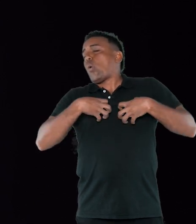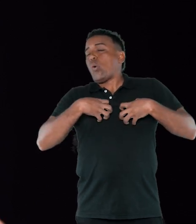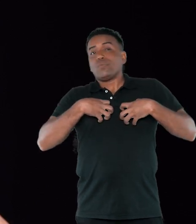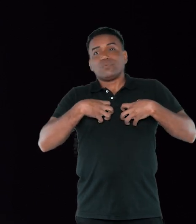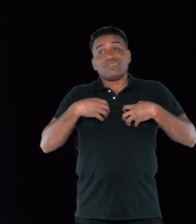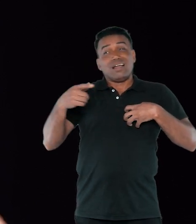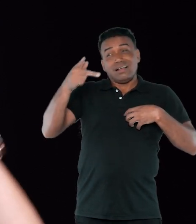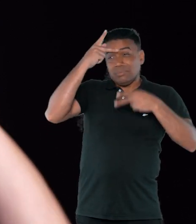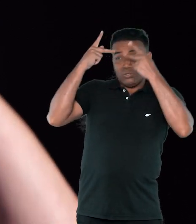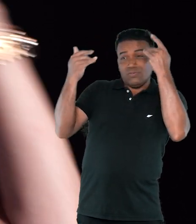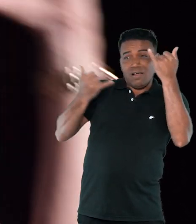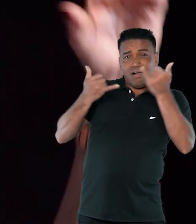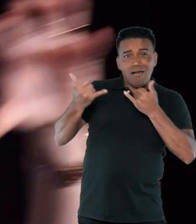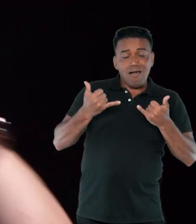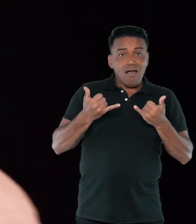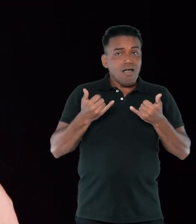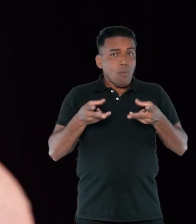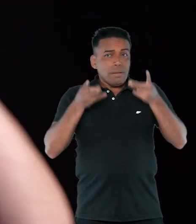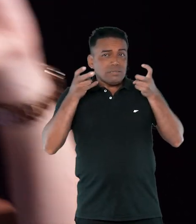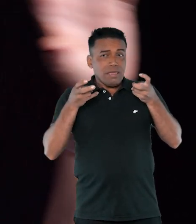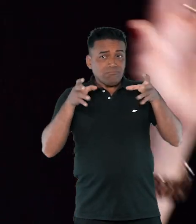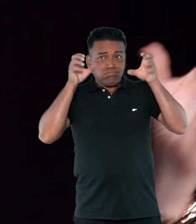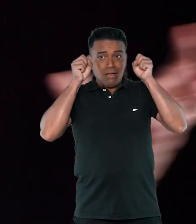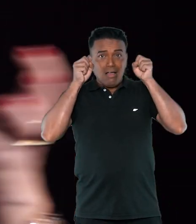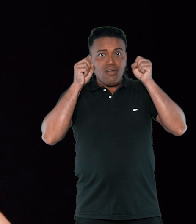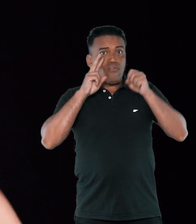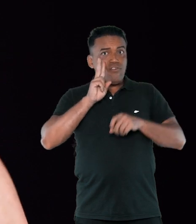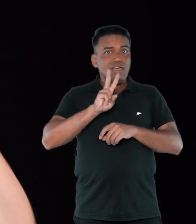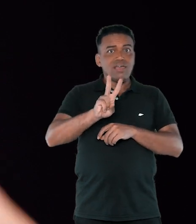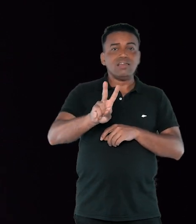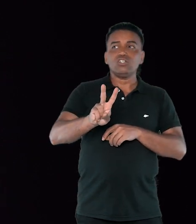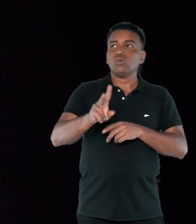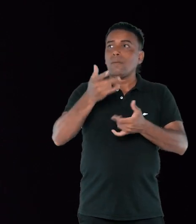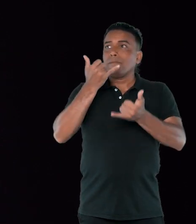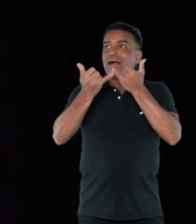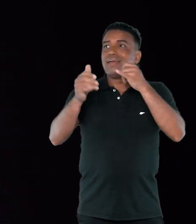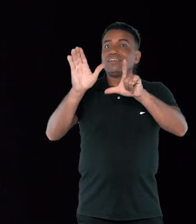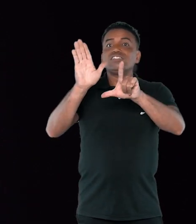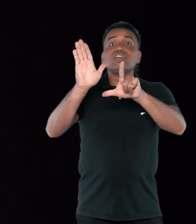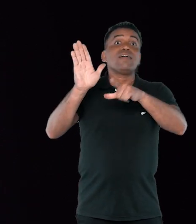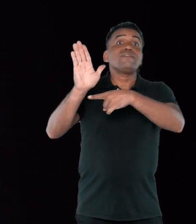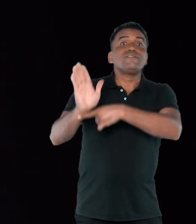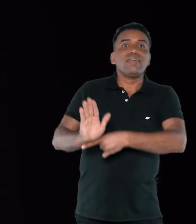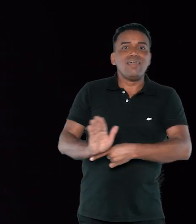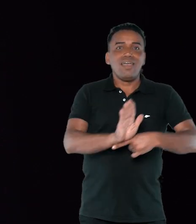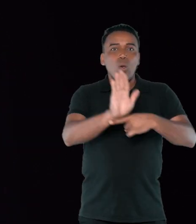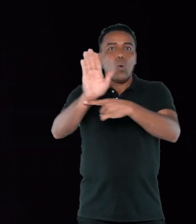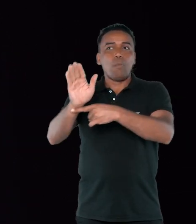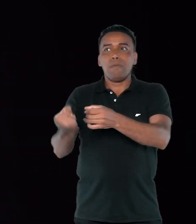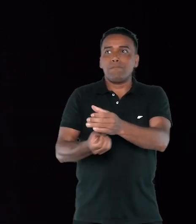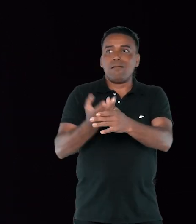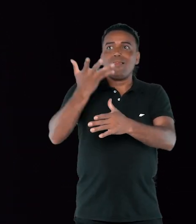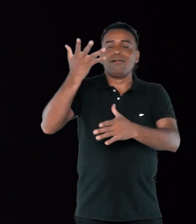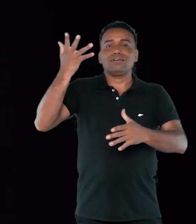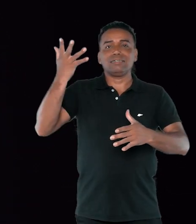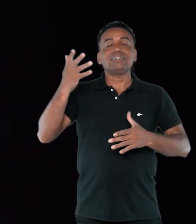fico, gente, eu começo a ouvir e vejo uma cena, assim, eu vejo os filmes se desenhando, né? E aí a